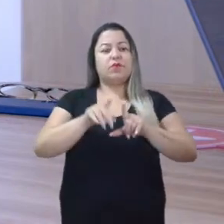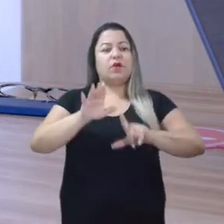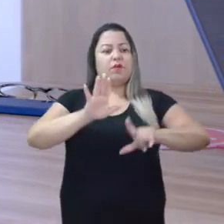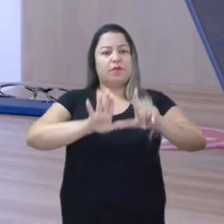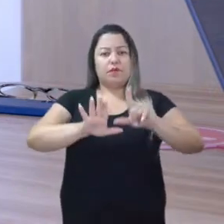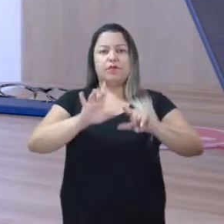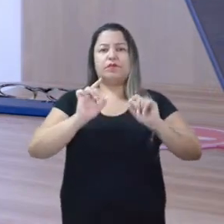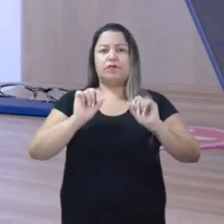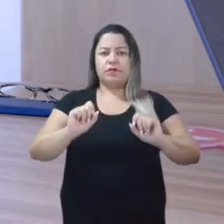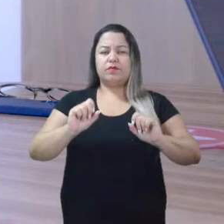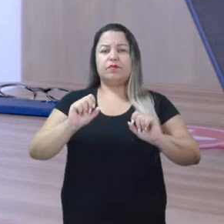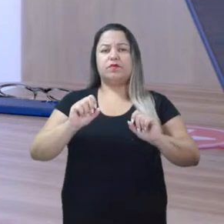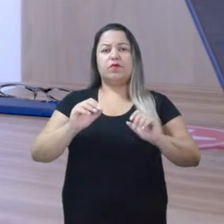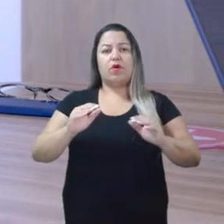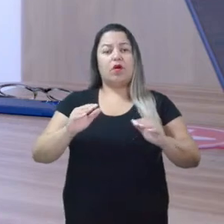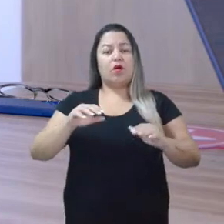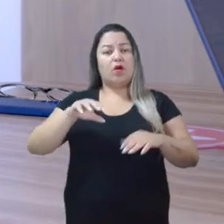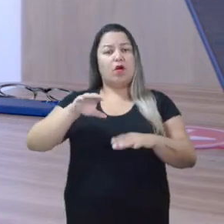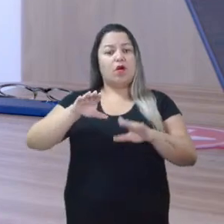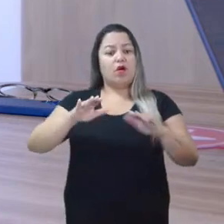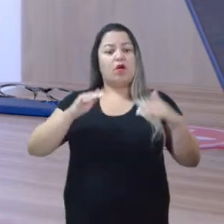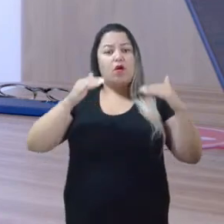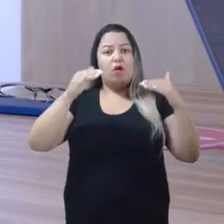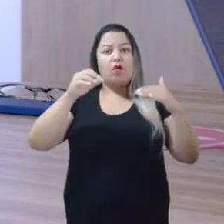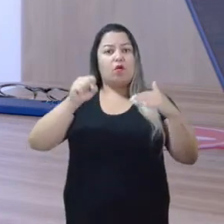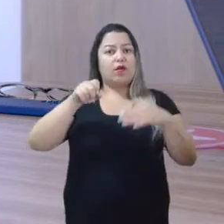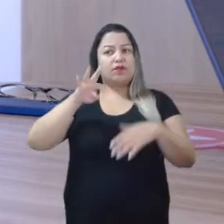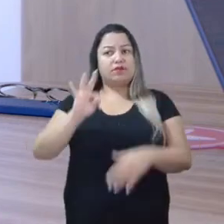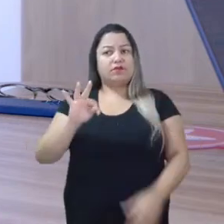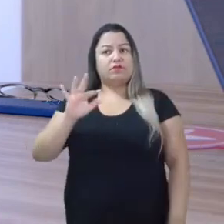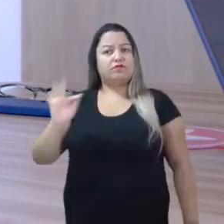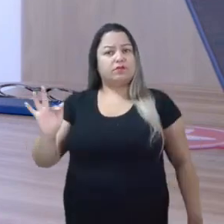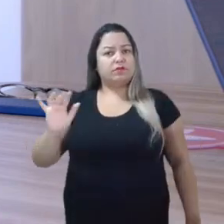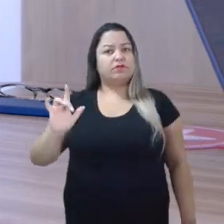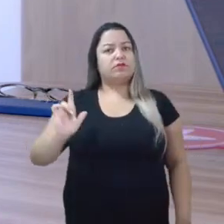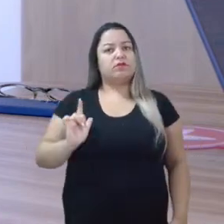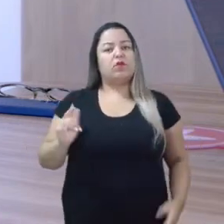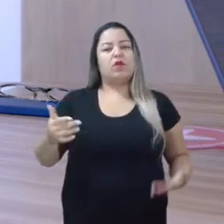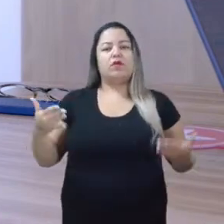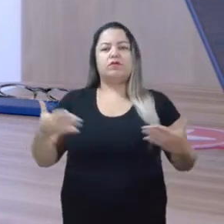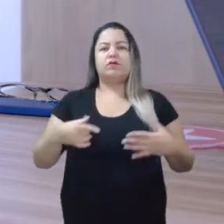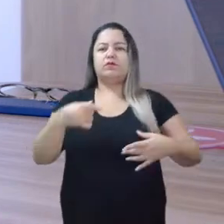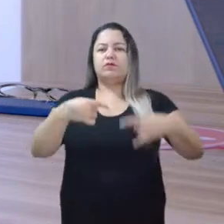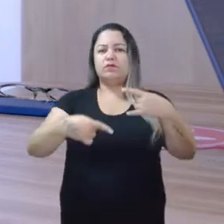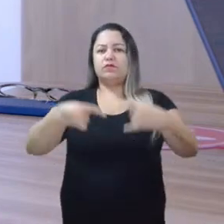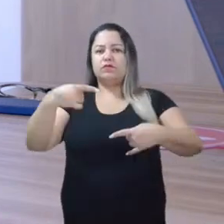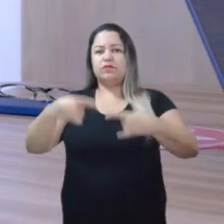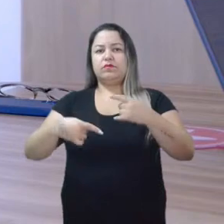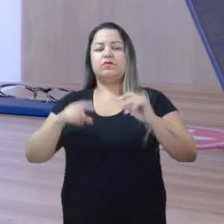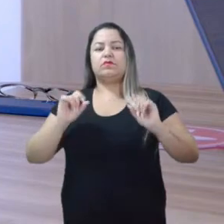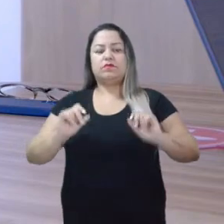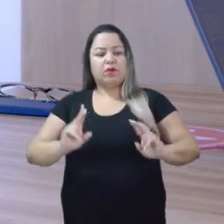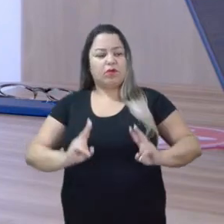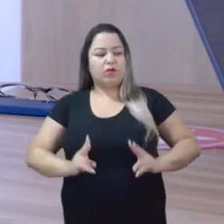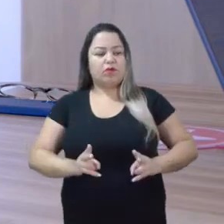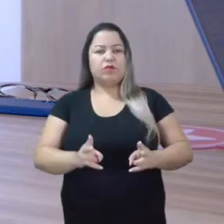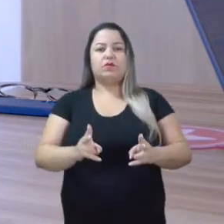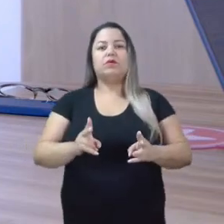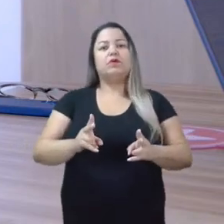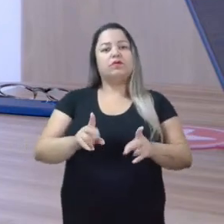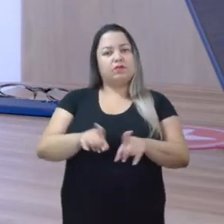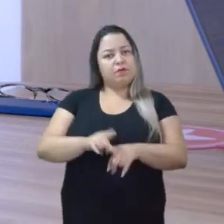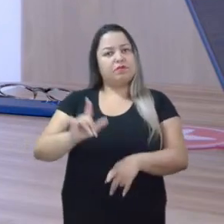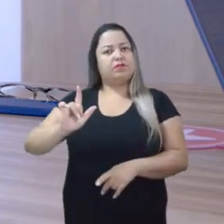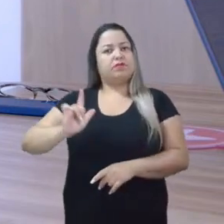Supremo hoje, nesses recursos, está discutindo justamente até que ponto essa imunidade deve ou não permanecer. Esses recursos têm em origem